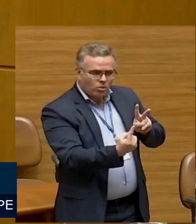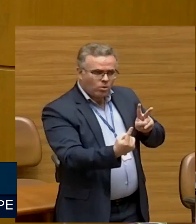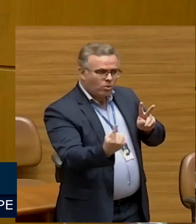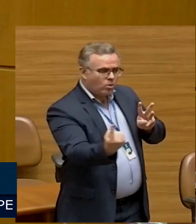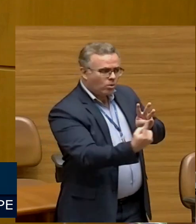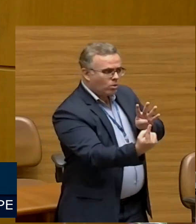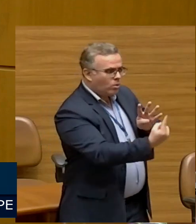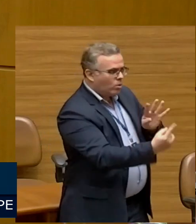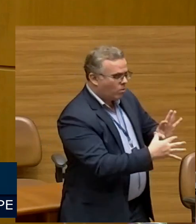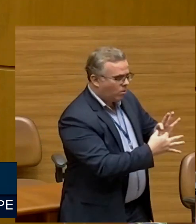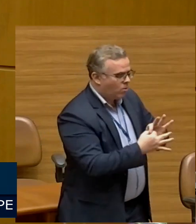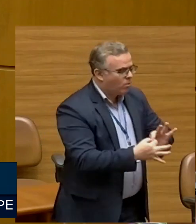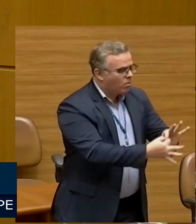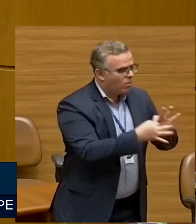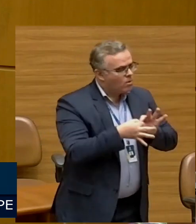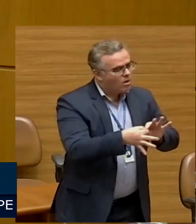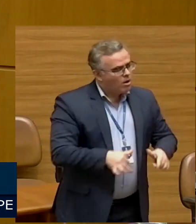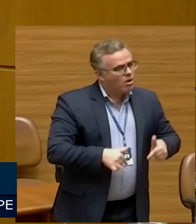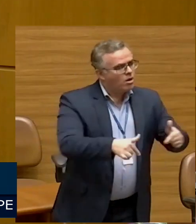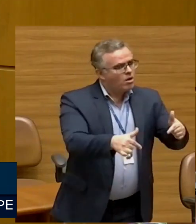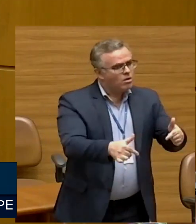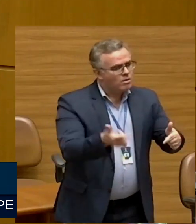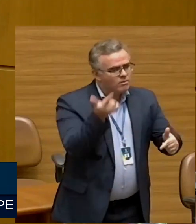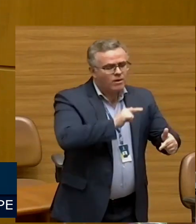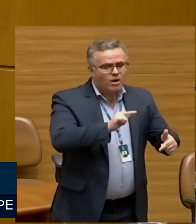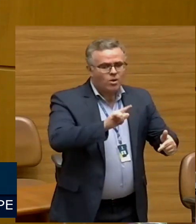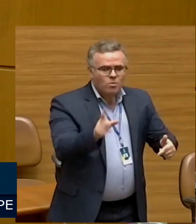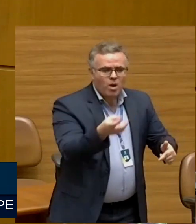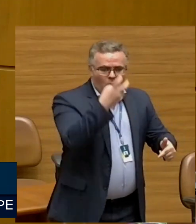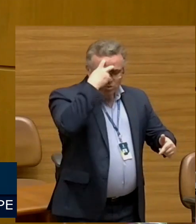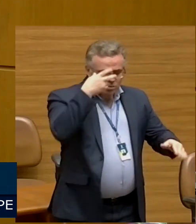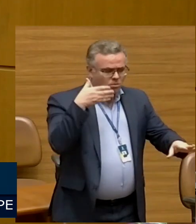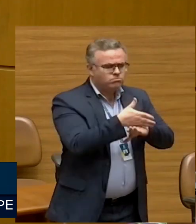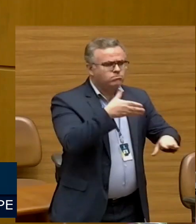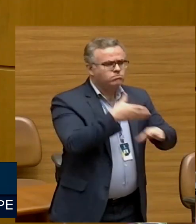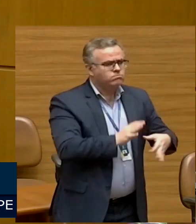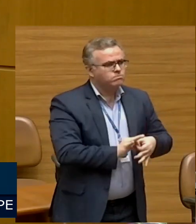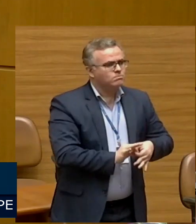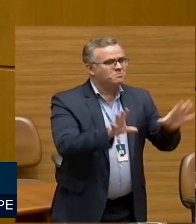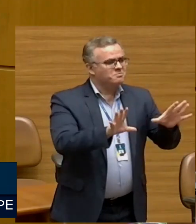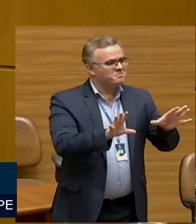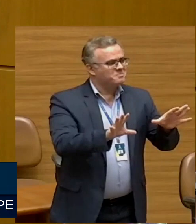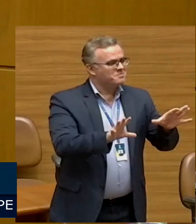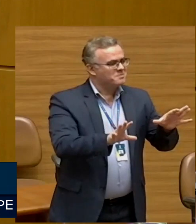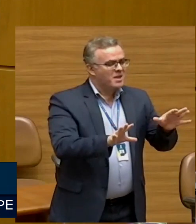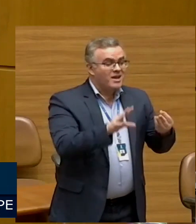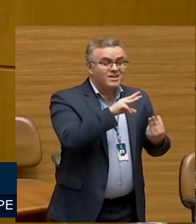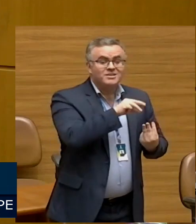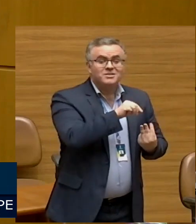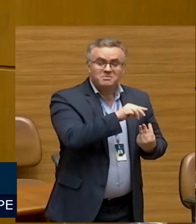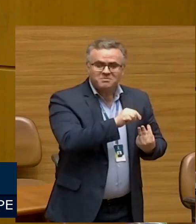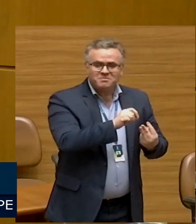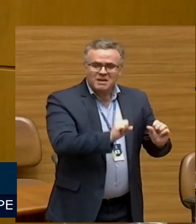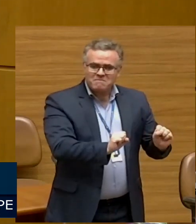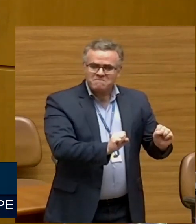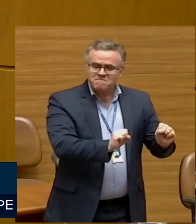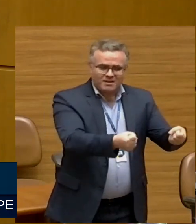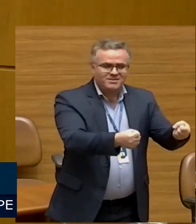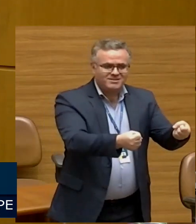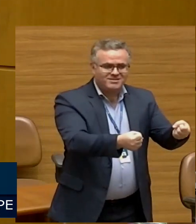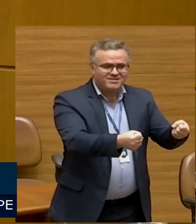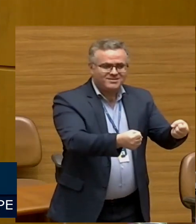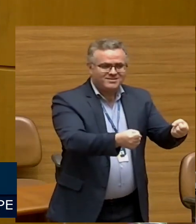gente consiga estabelecer essa cultura acessível em todos os espaços. E a Universidade Federal de Sergipe está empenhada